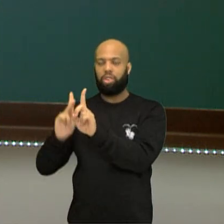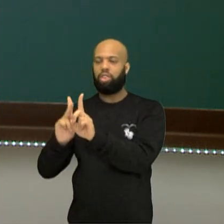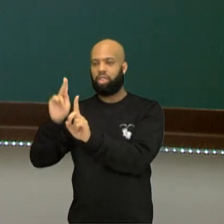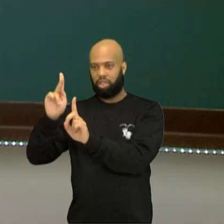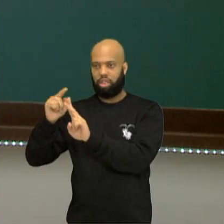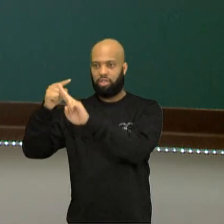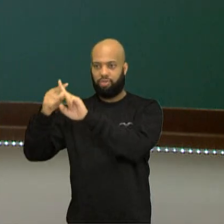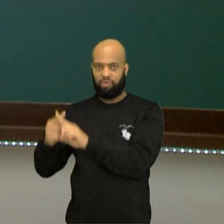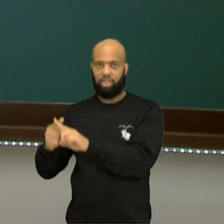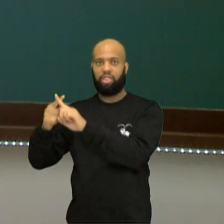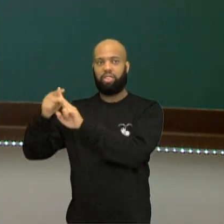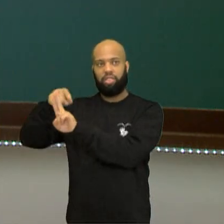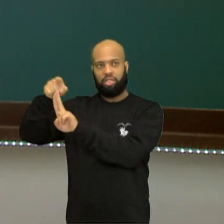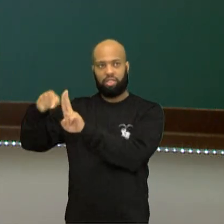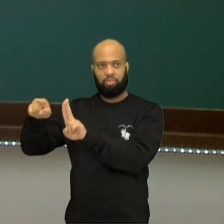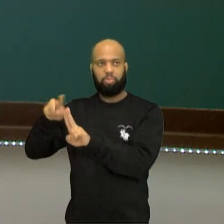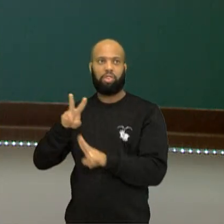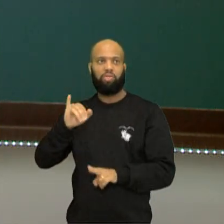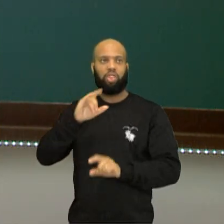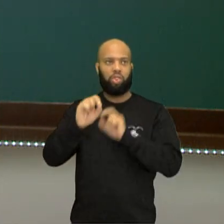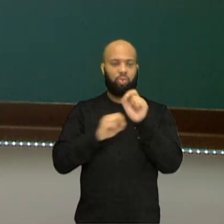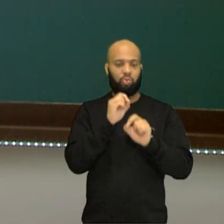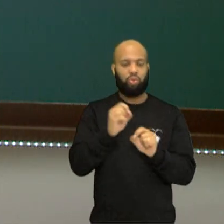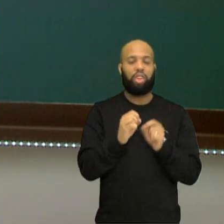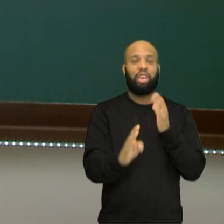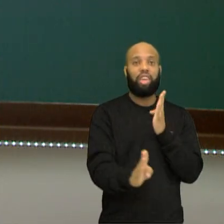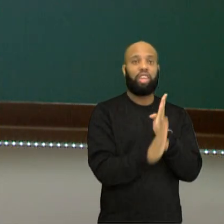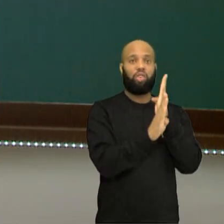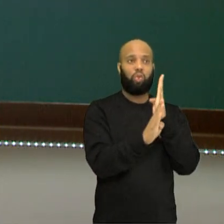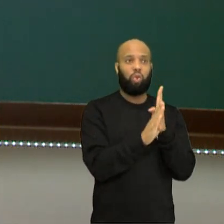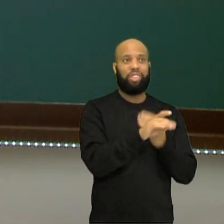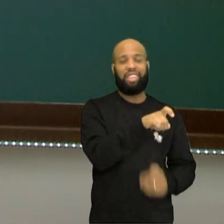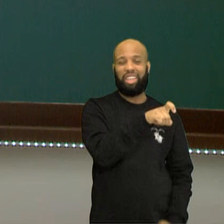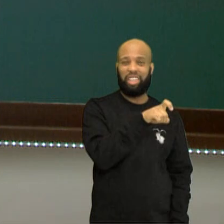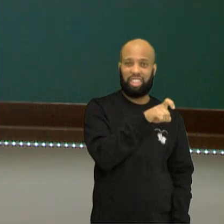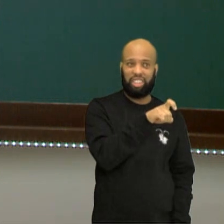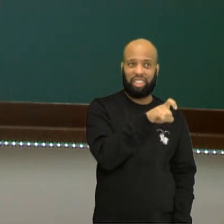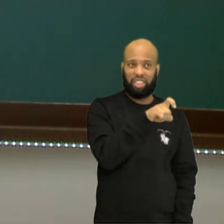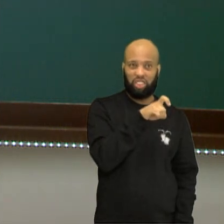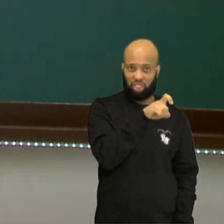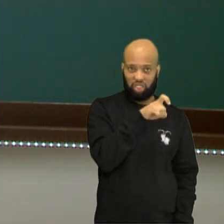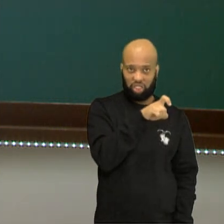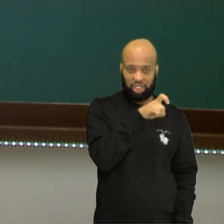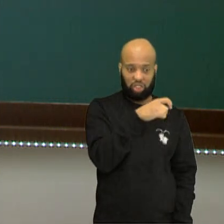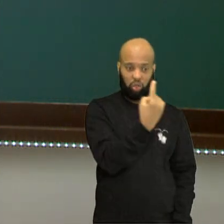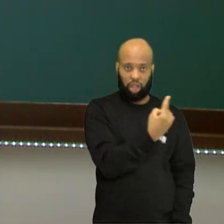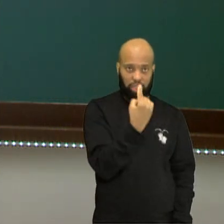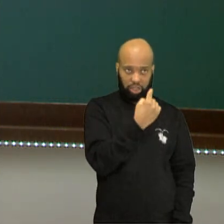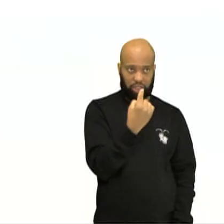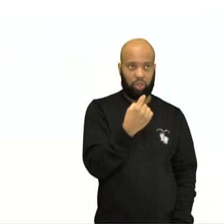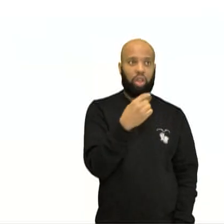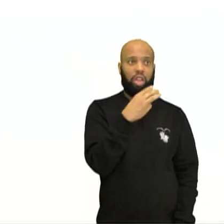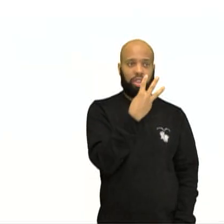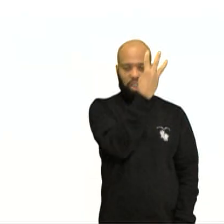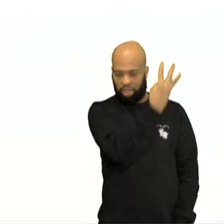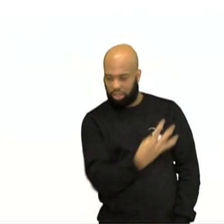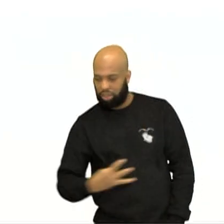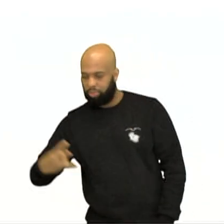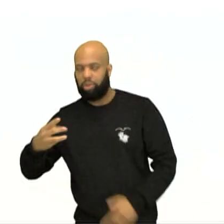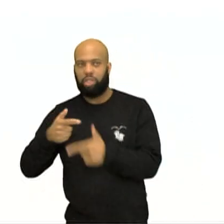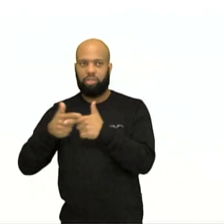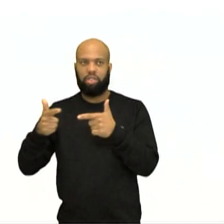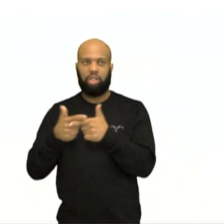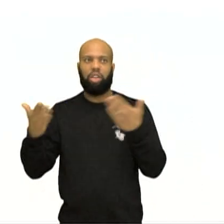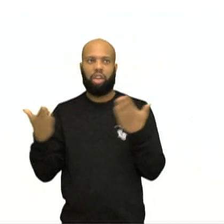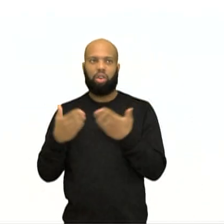tá bom? Então, eu vou isolar o x, o 3 está multiplicando, passou dividindo, divisão